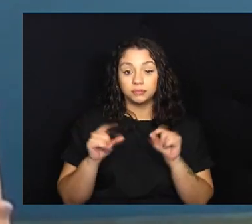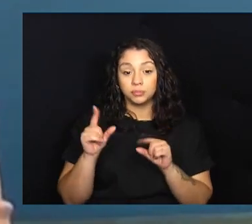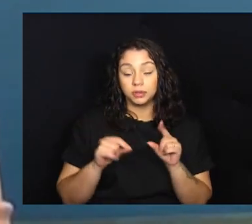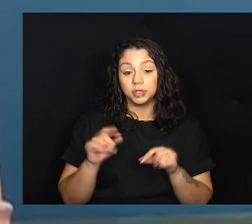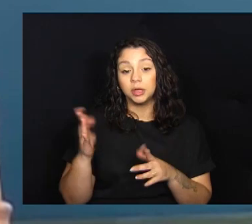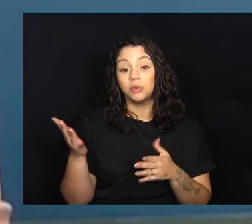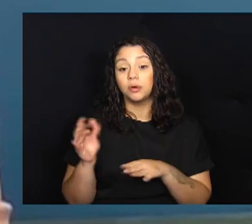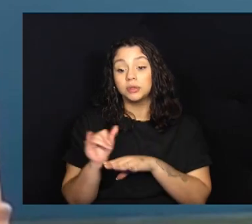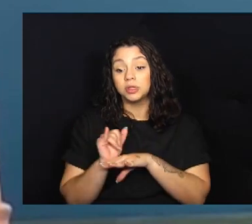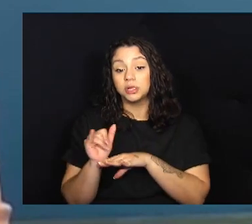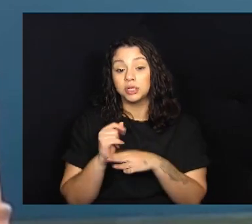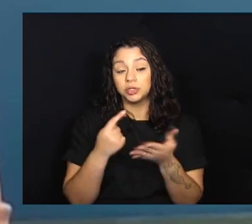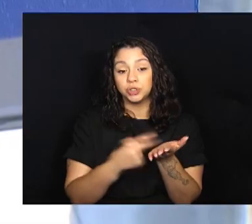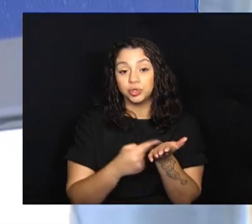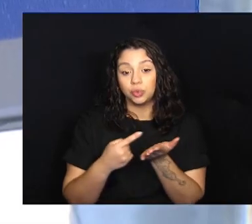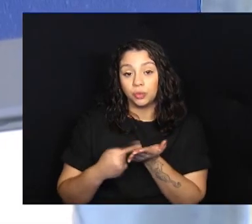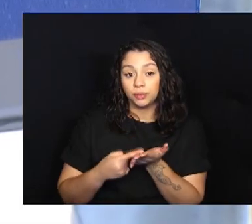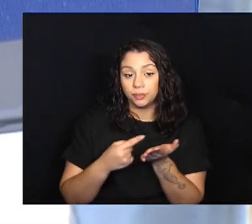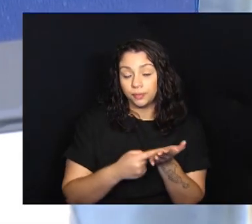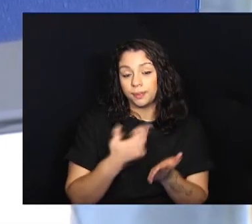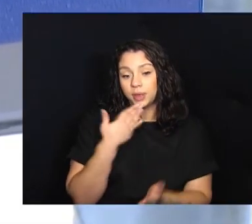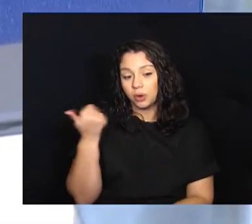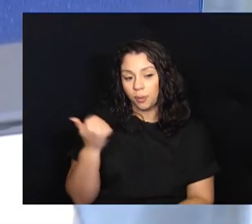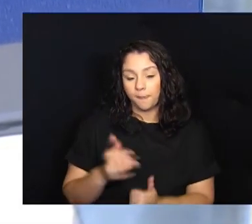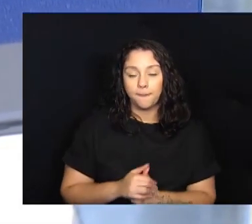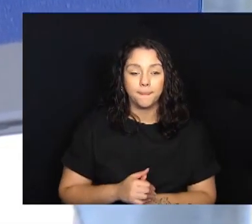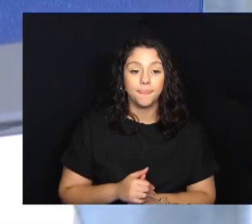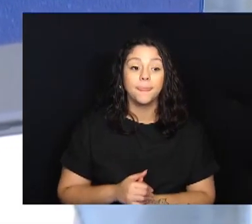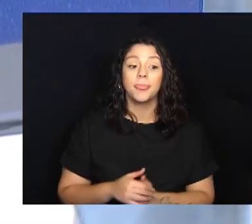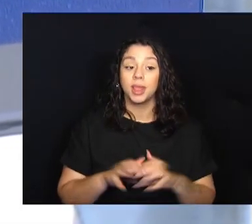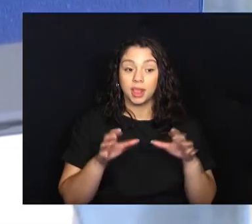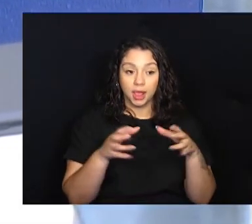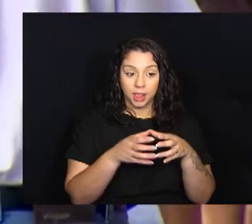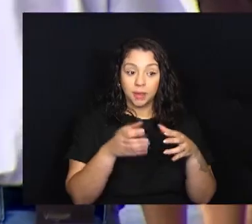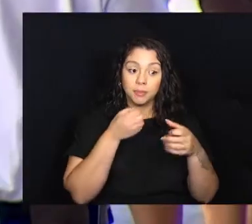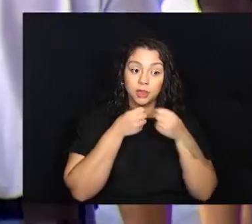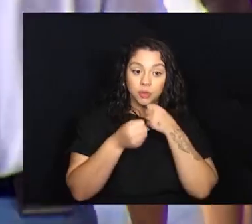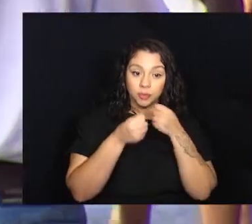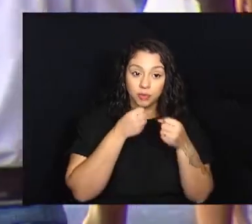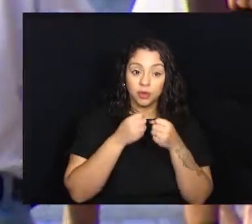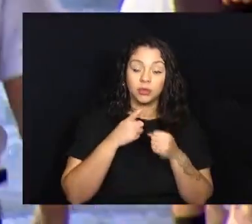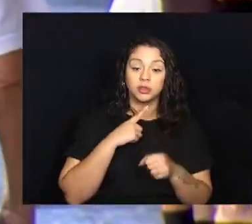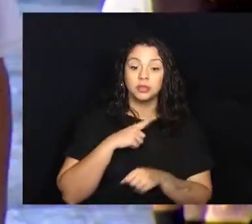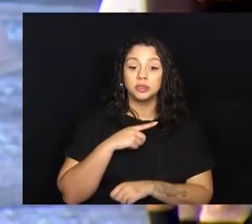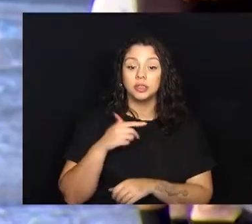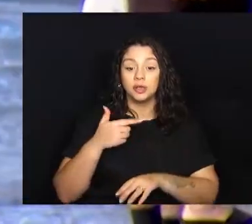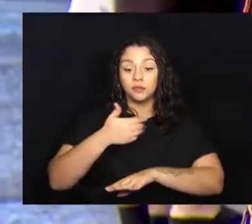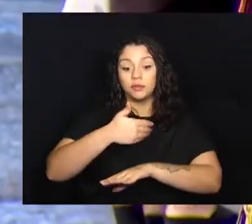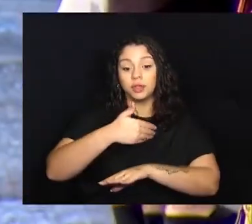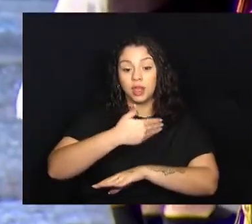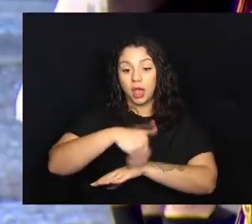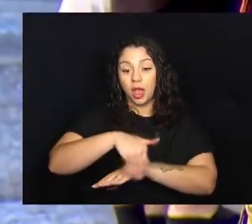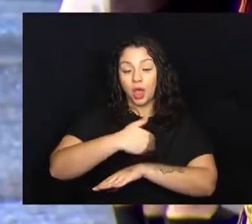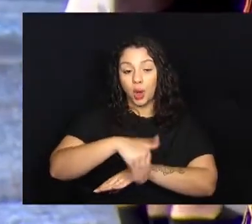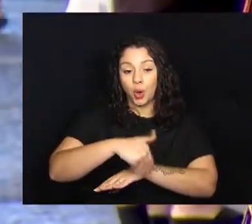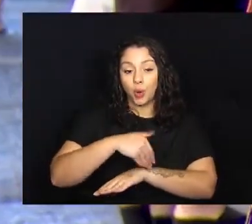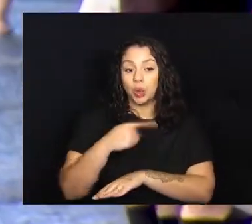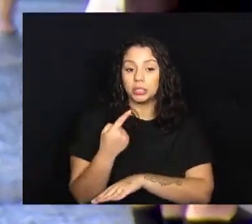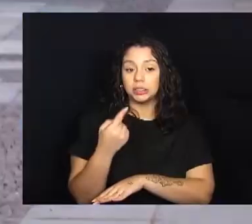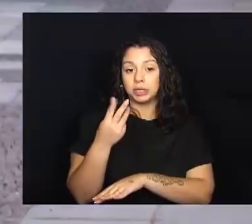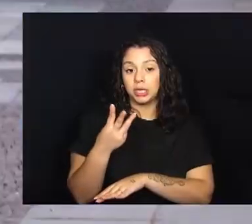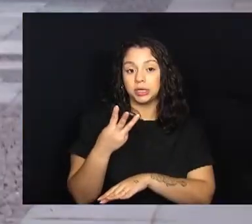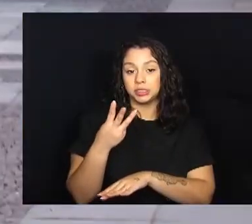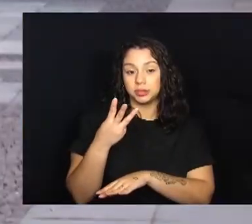forma ali de negociação, né, preferida. E a nossa equipe de reportagem foi até a rua 13 de Maio, no centro de